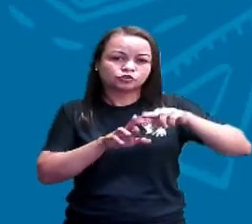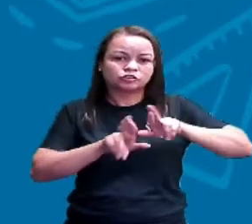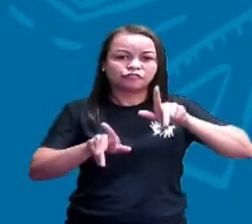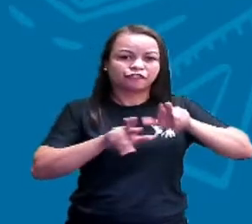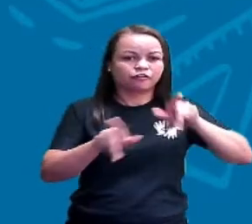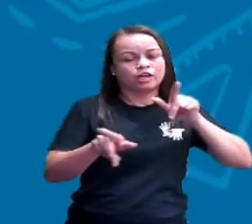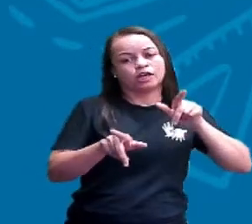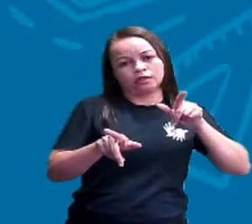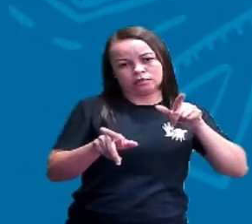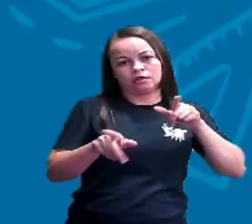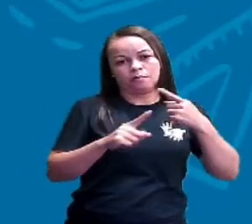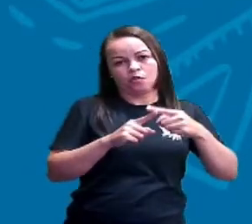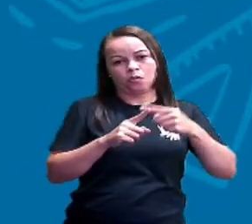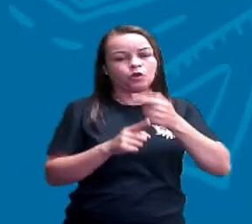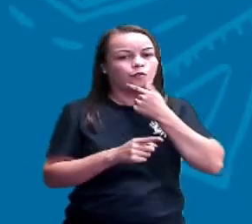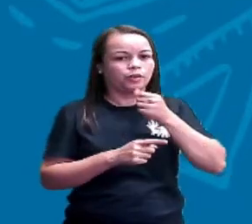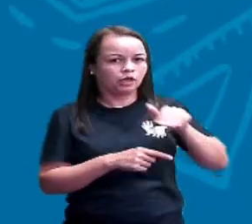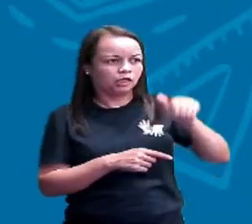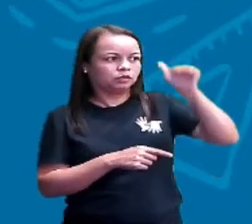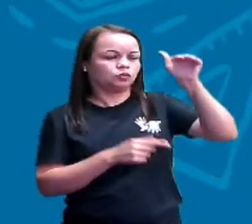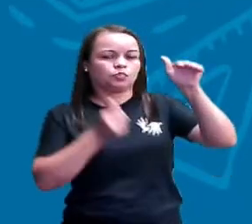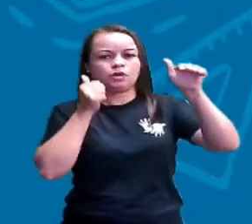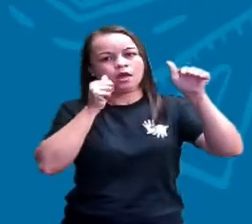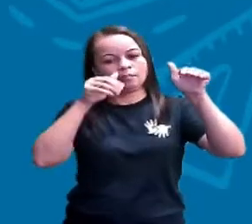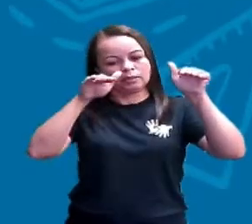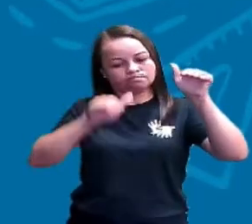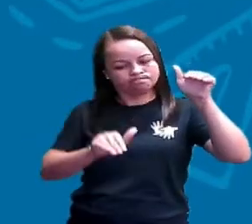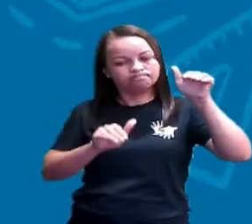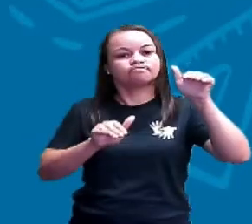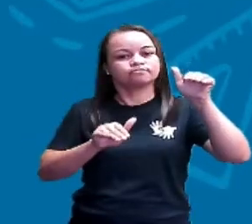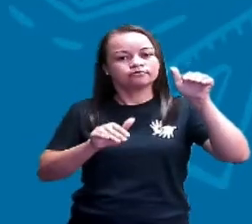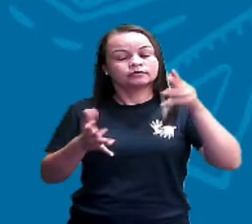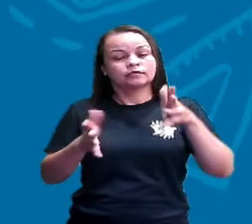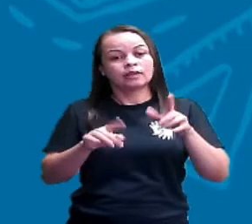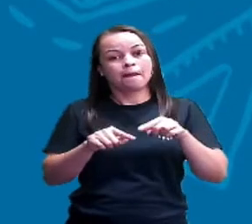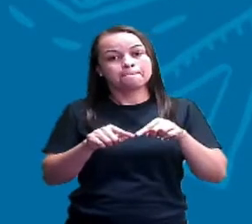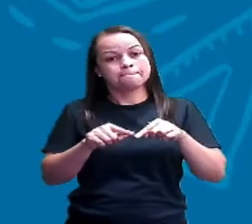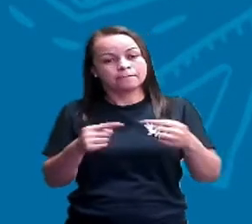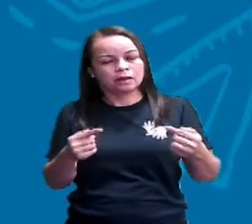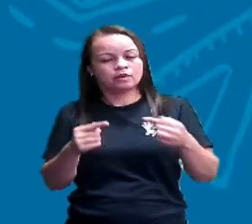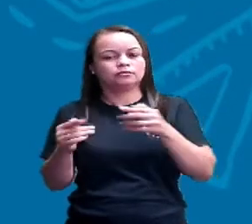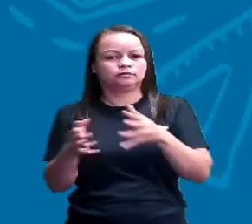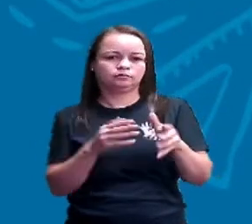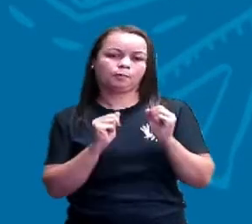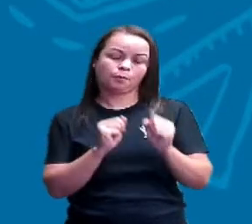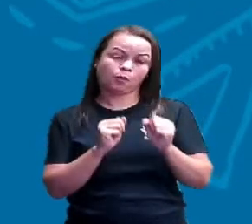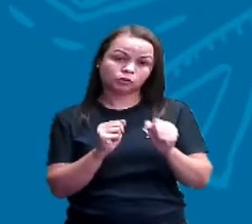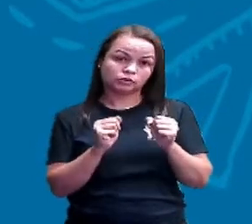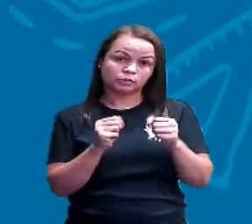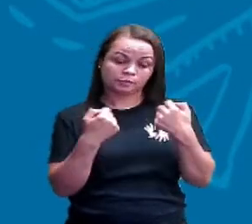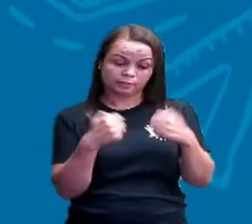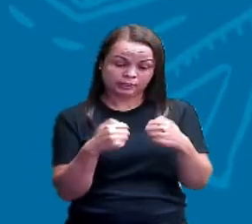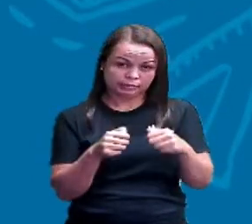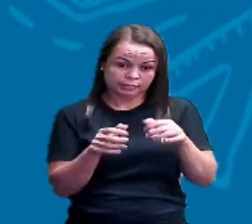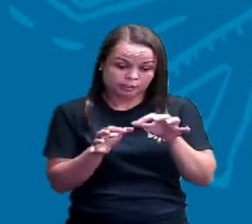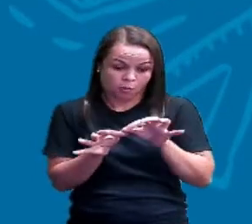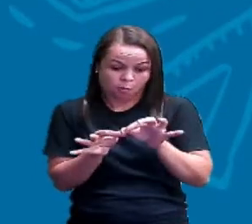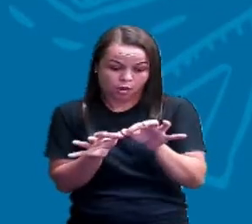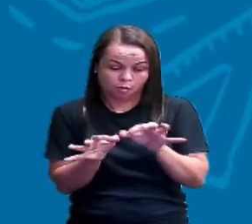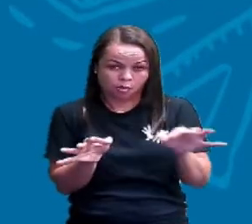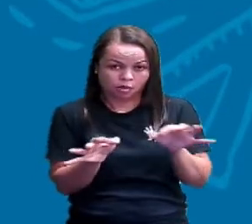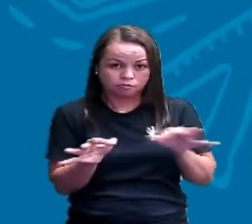diferentes, certo? Mas, para que a gente consiga medir com precisão, a